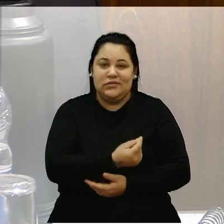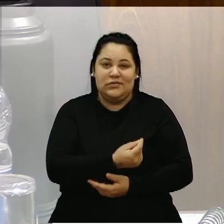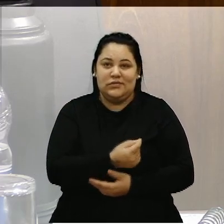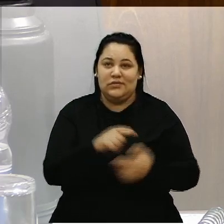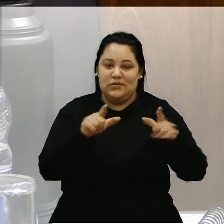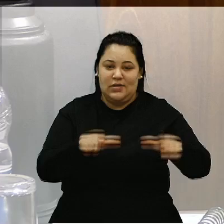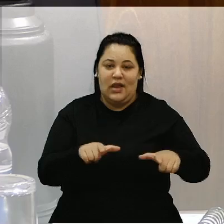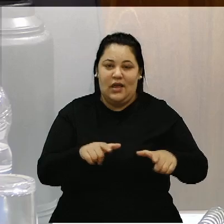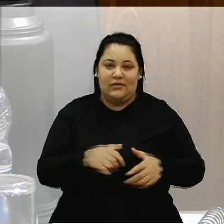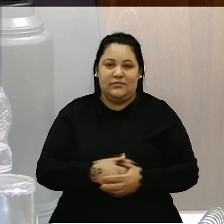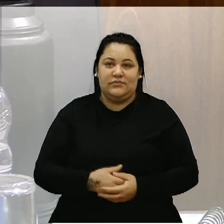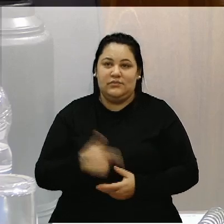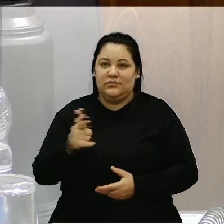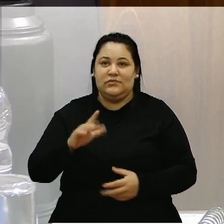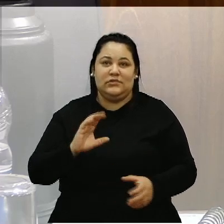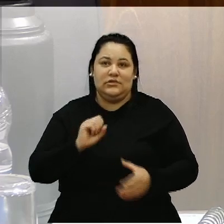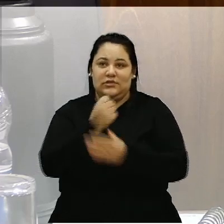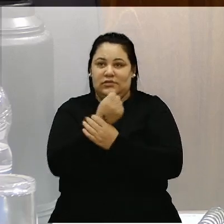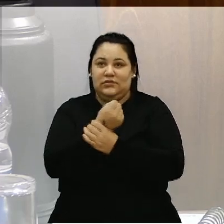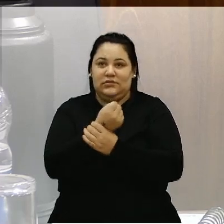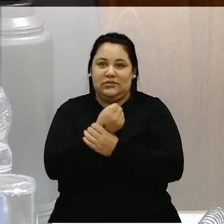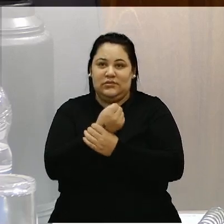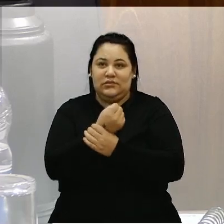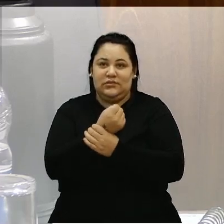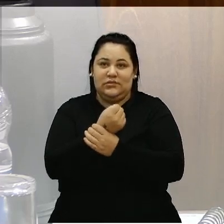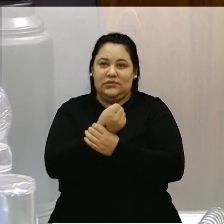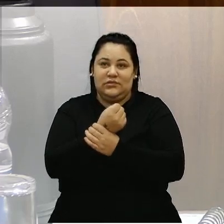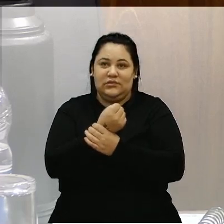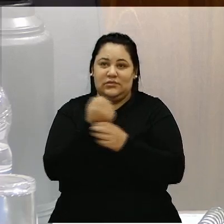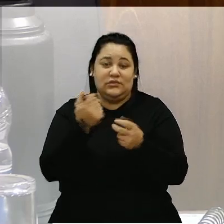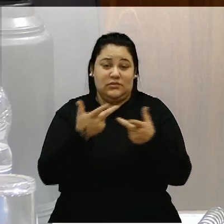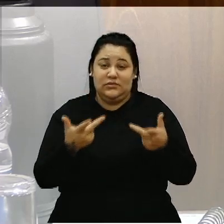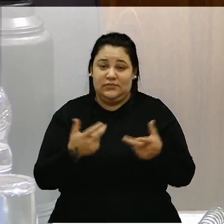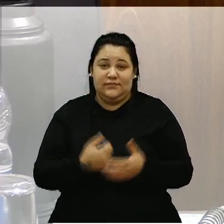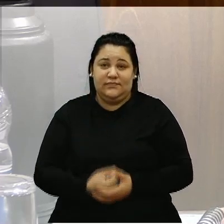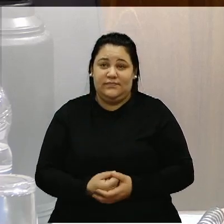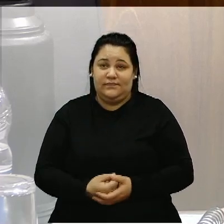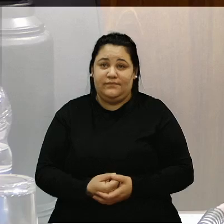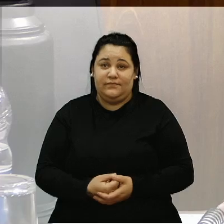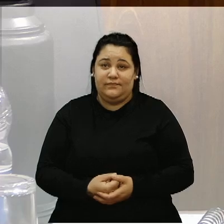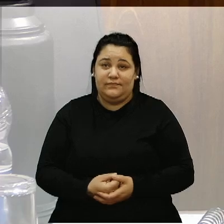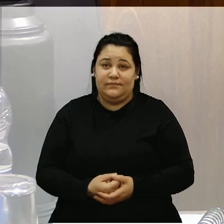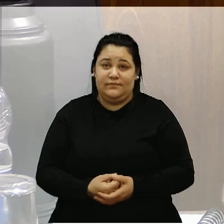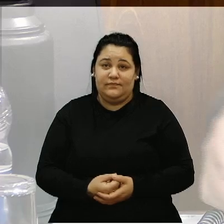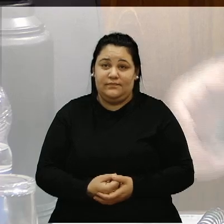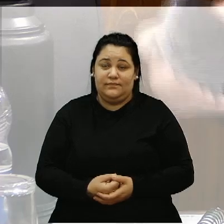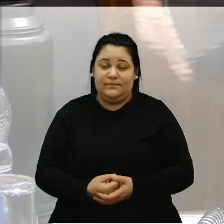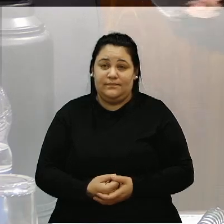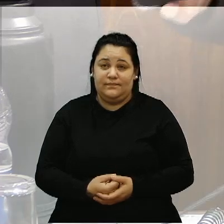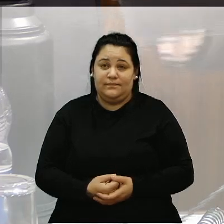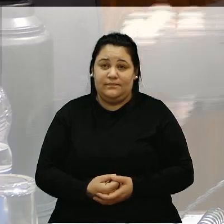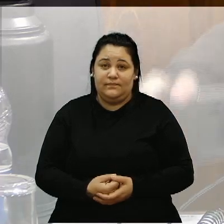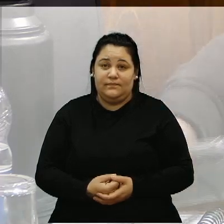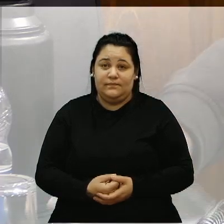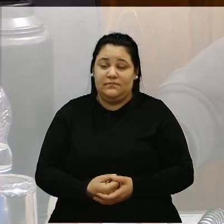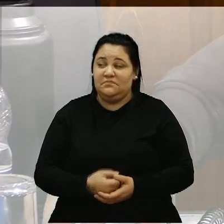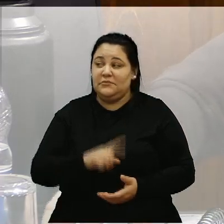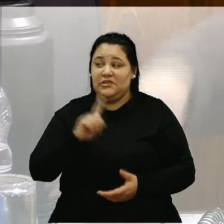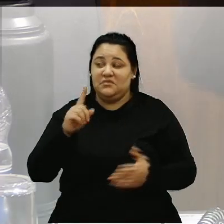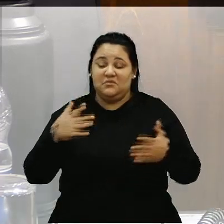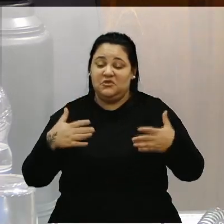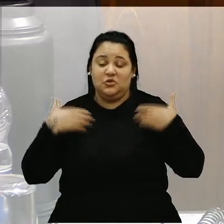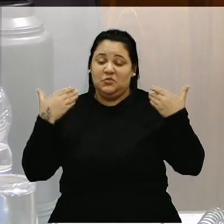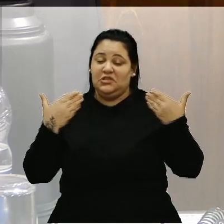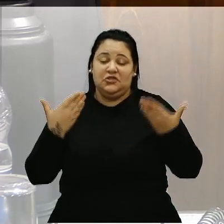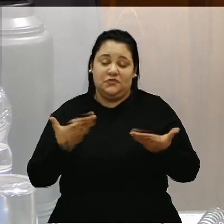sala. Não tem segurança da munição, dos armamentos. Então, eu fico, mais uma vez aqui, não me surpreende essa